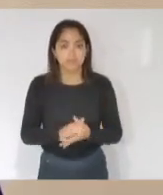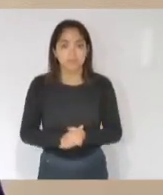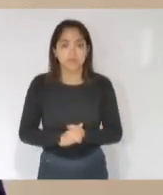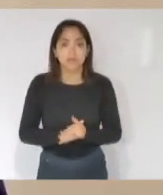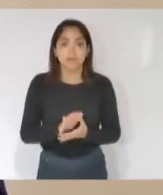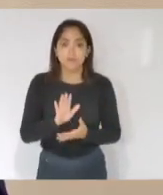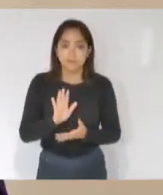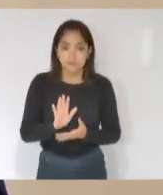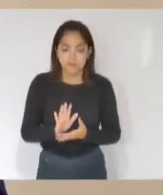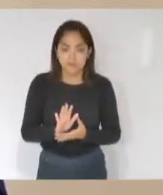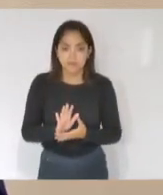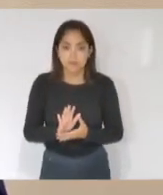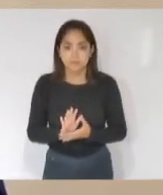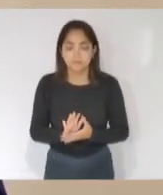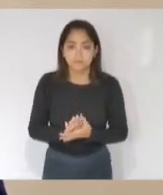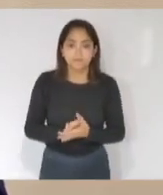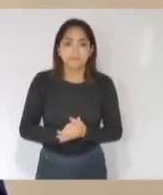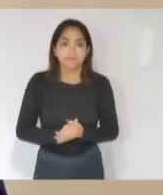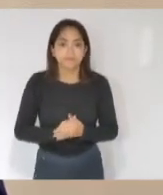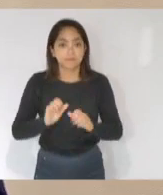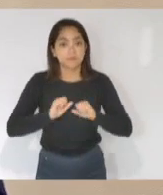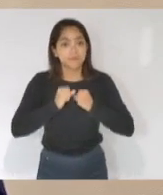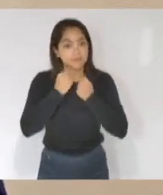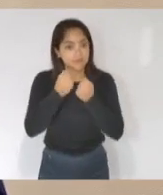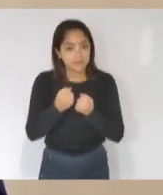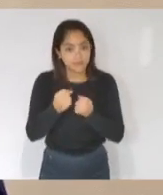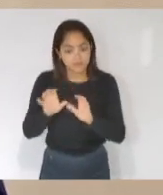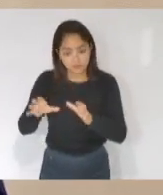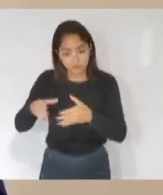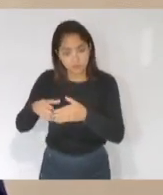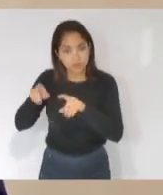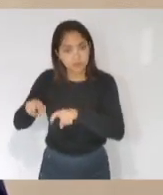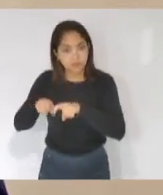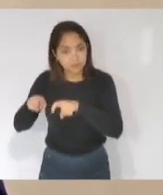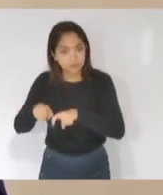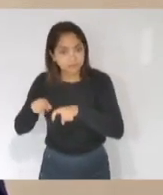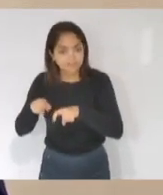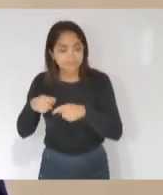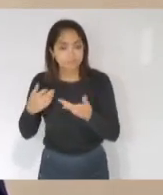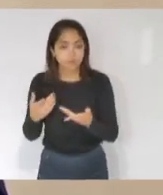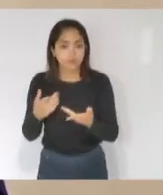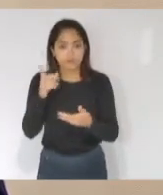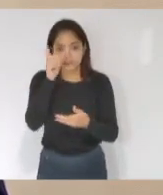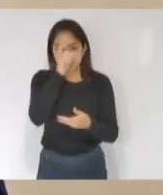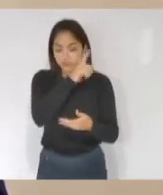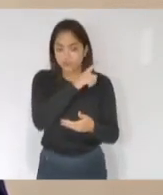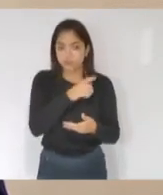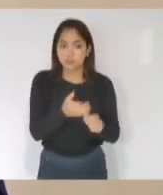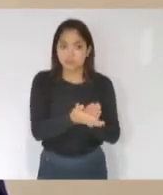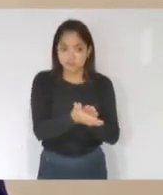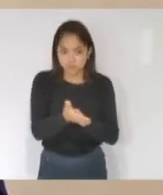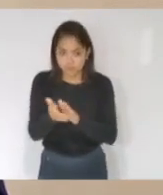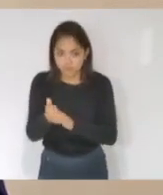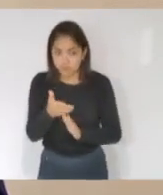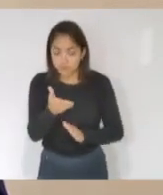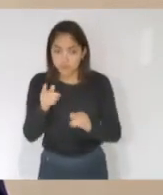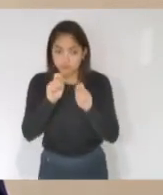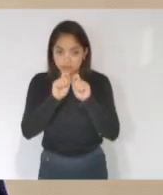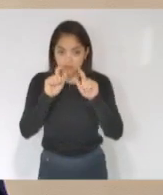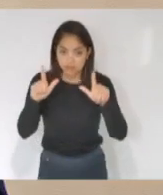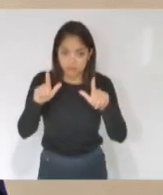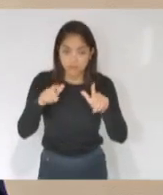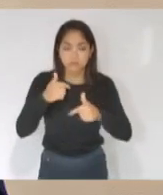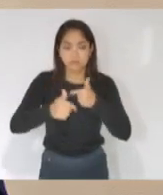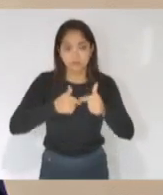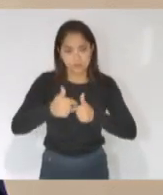Mas, sem essa defesa do agricultor, as coisas acontecem à revelia mesmo. Então, parabéns a vocês aí que estão atentos ao processo todo, estão trabalhando,